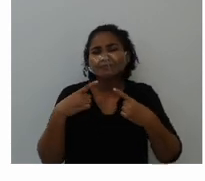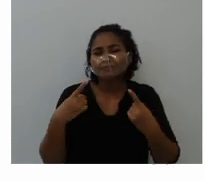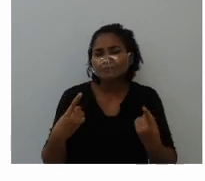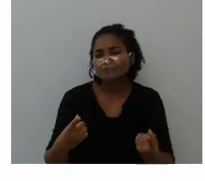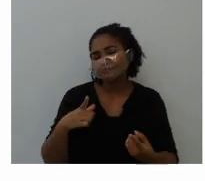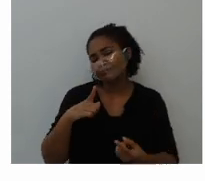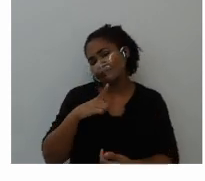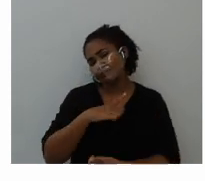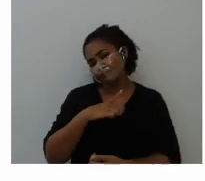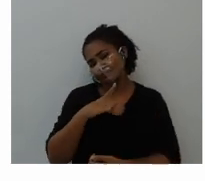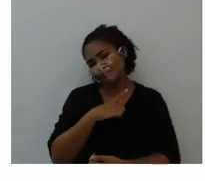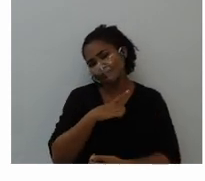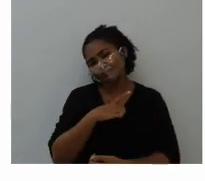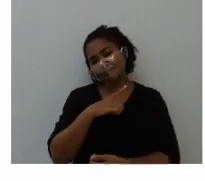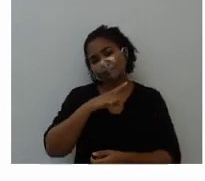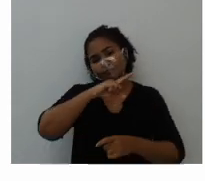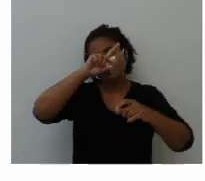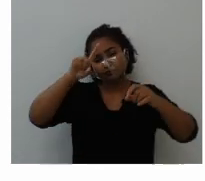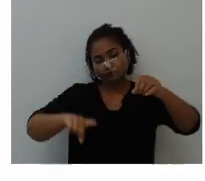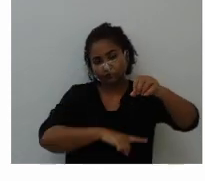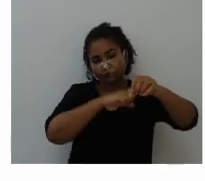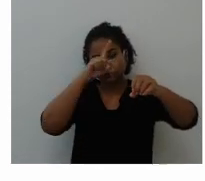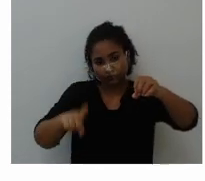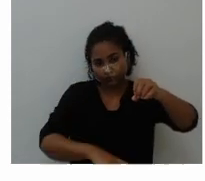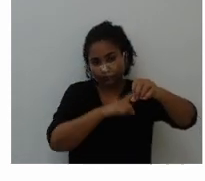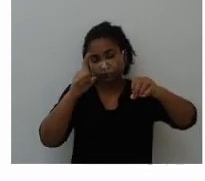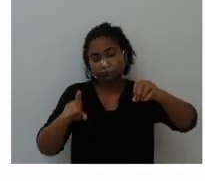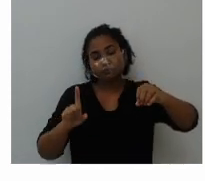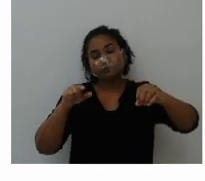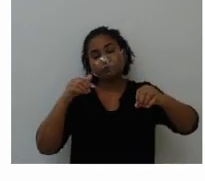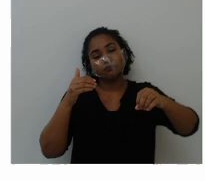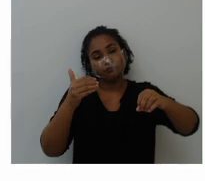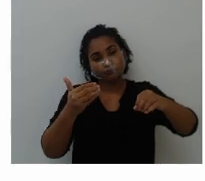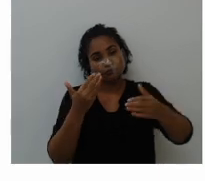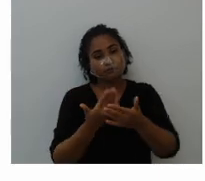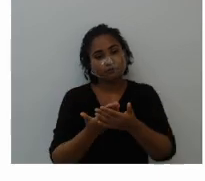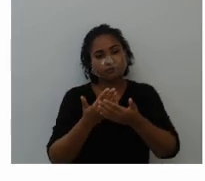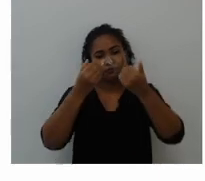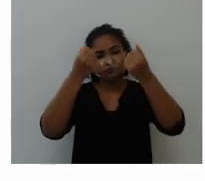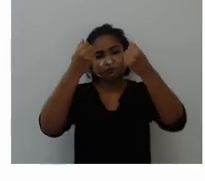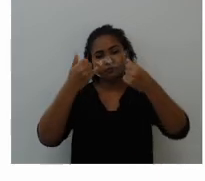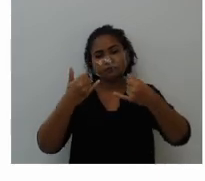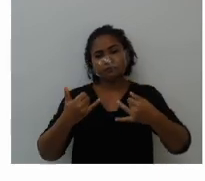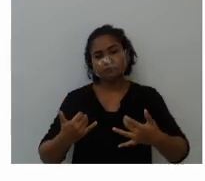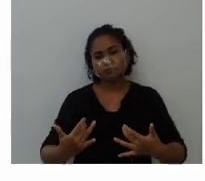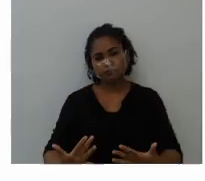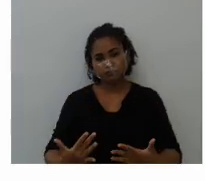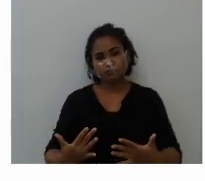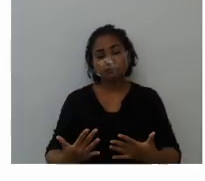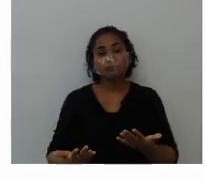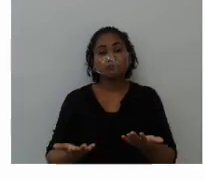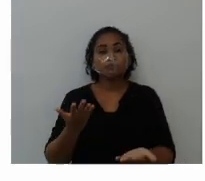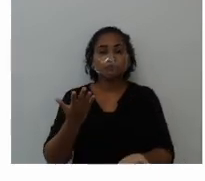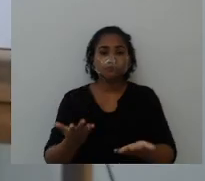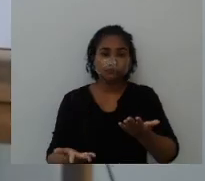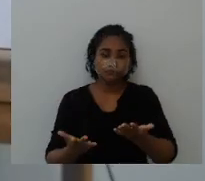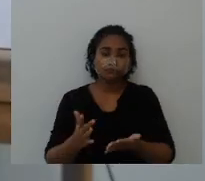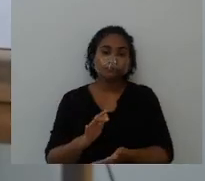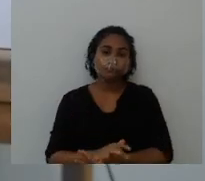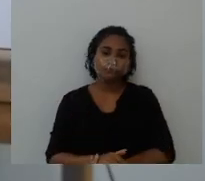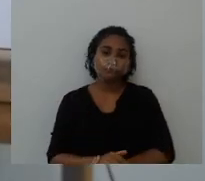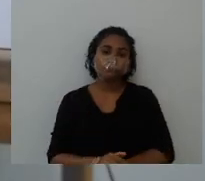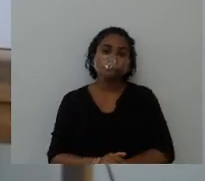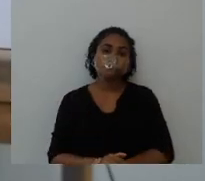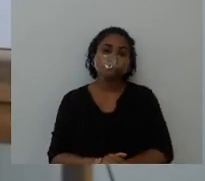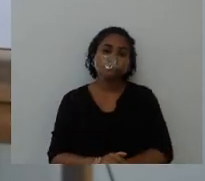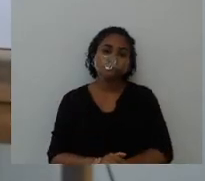existe também a questão da rotação, mas isso é um tema de uma próxima aula que é o equilíbrio dos corpos extensos. Na aula